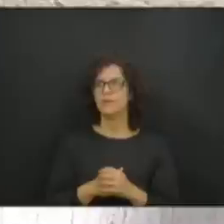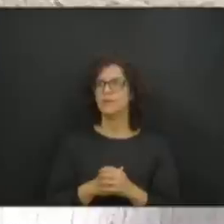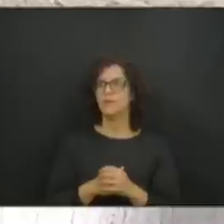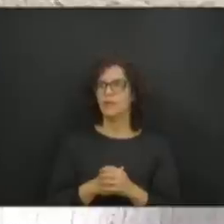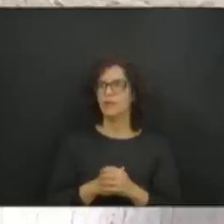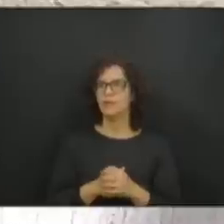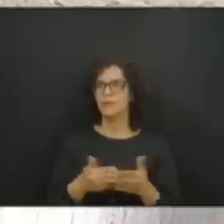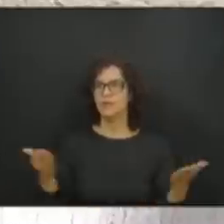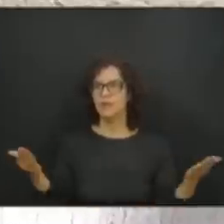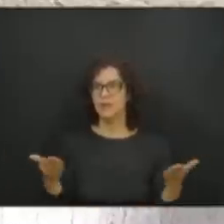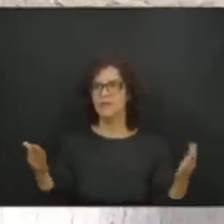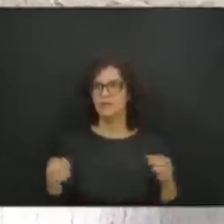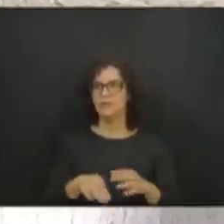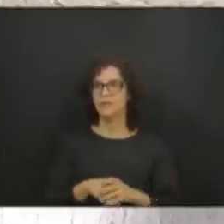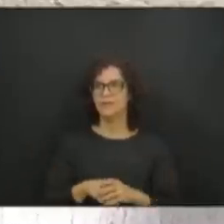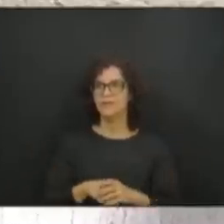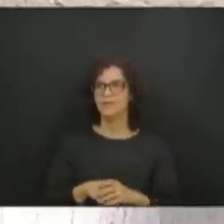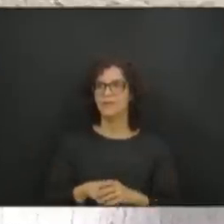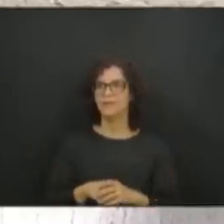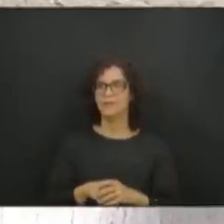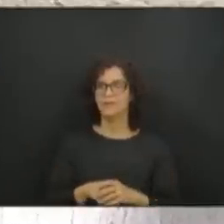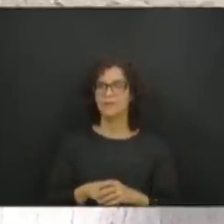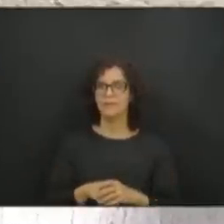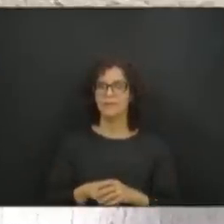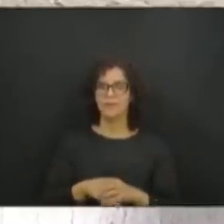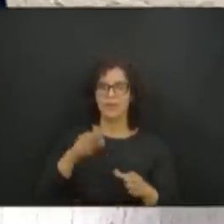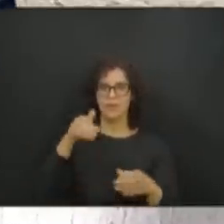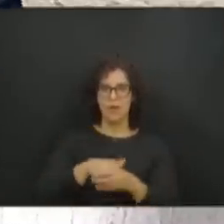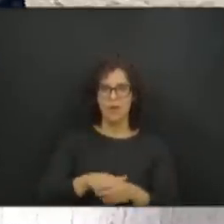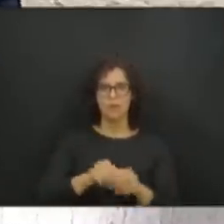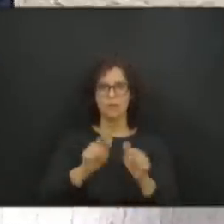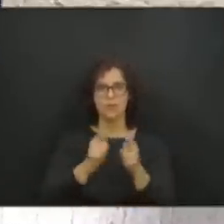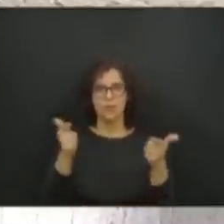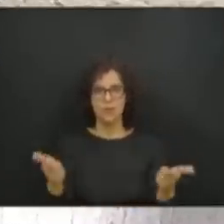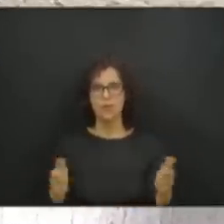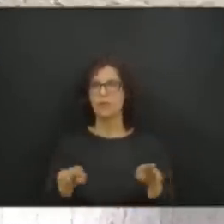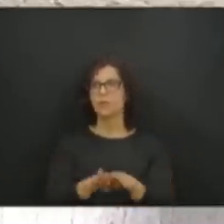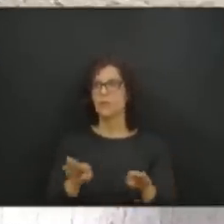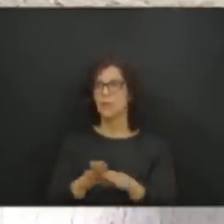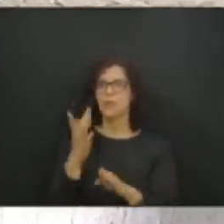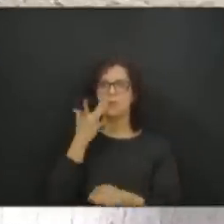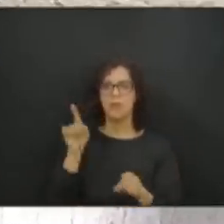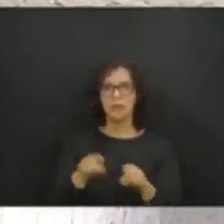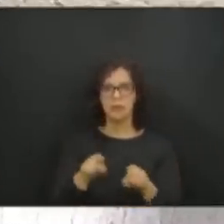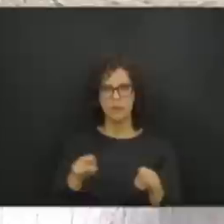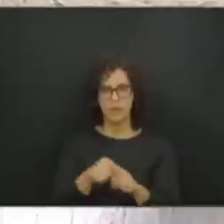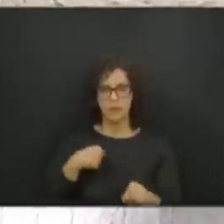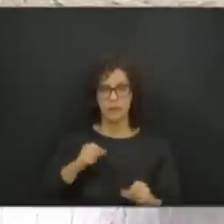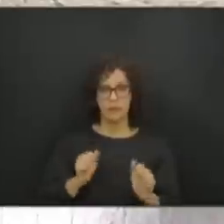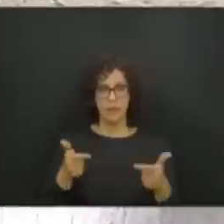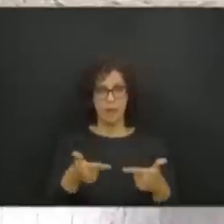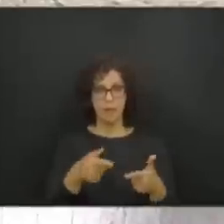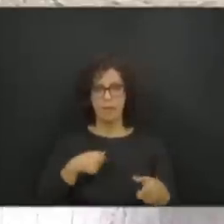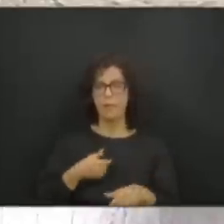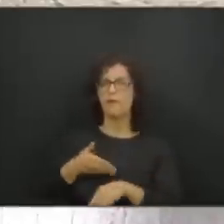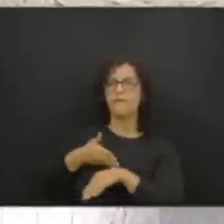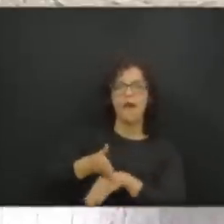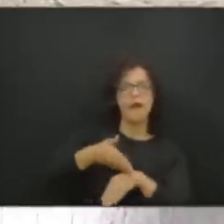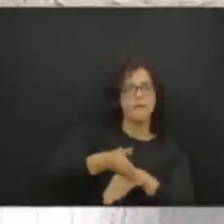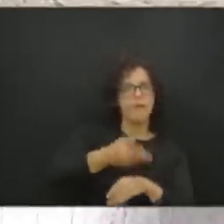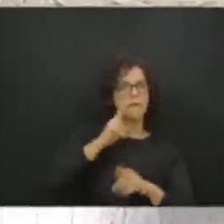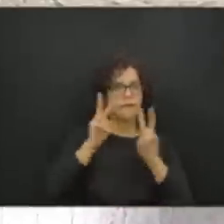ouvindo os blogs os jornais não saem daqui dessa casa para andar o